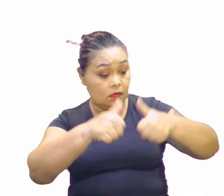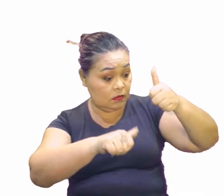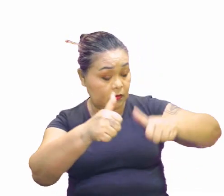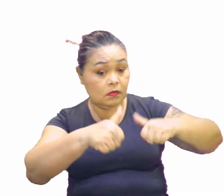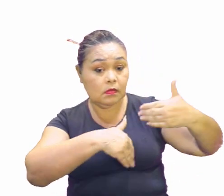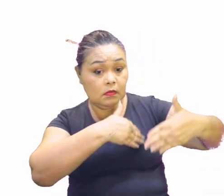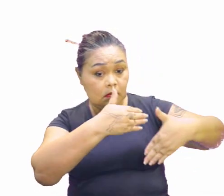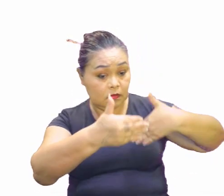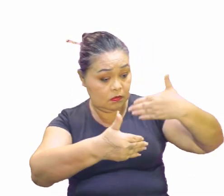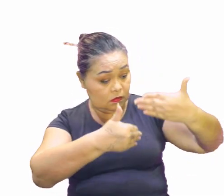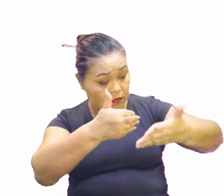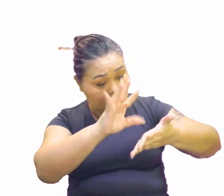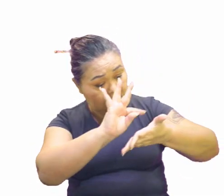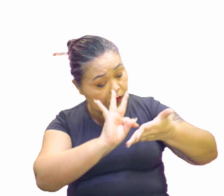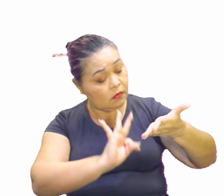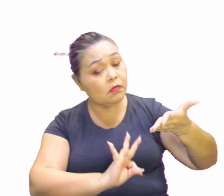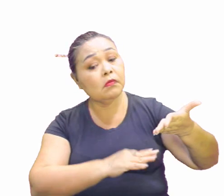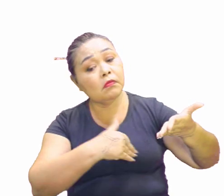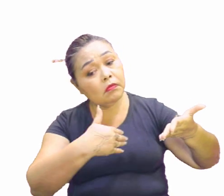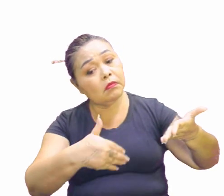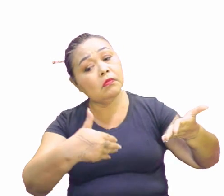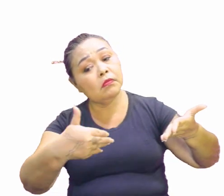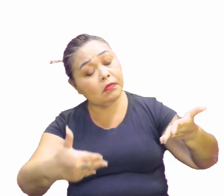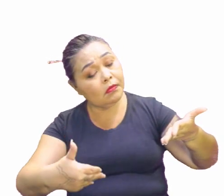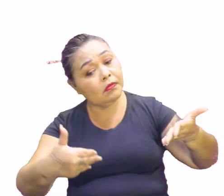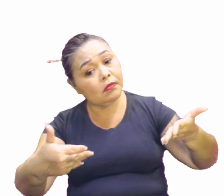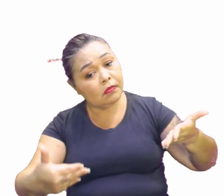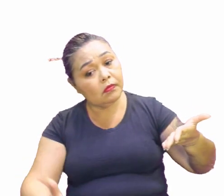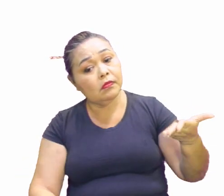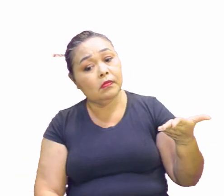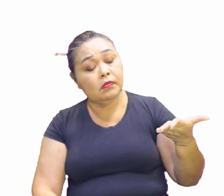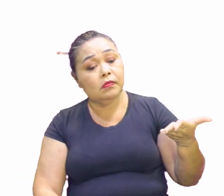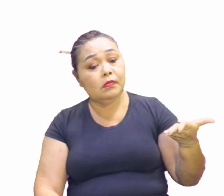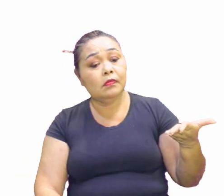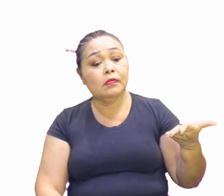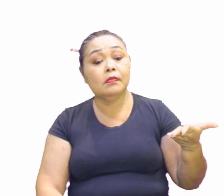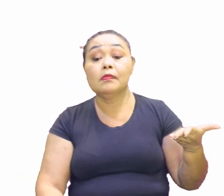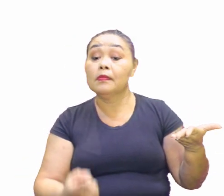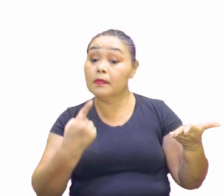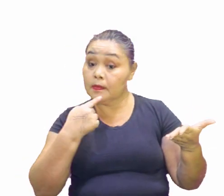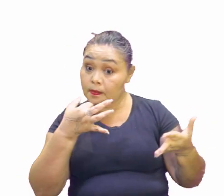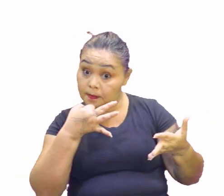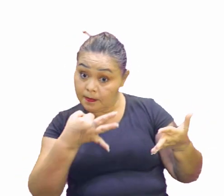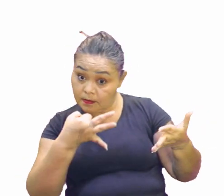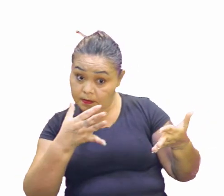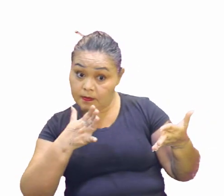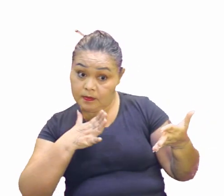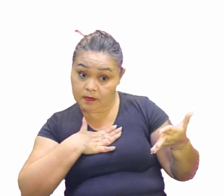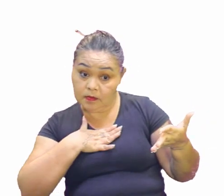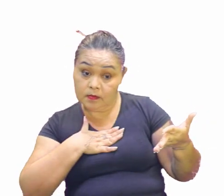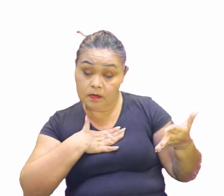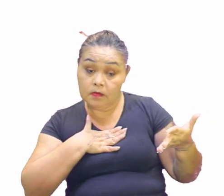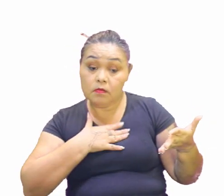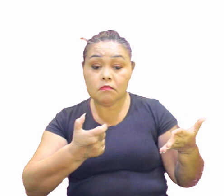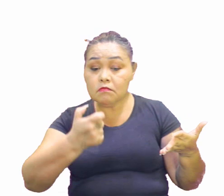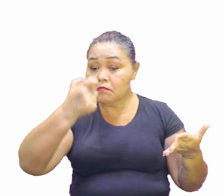e analisados em que momento? Ao longo de todo o texto, mediante a